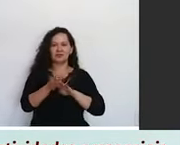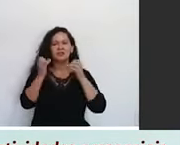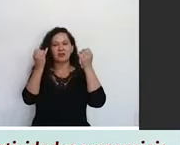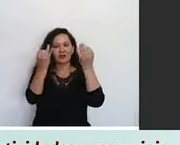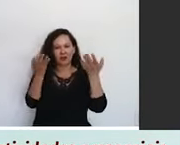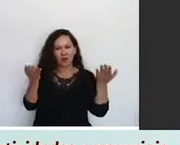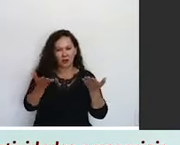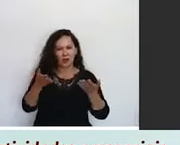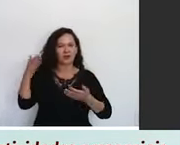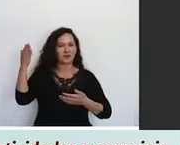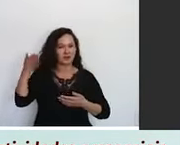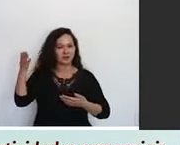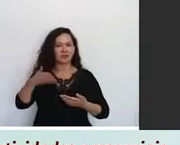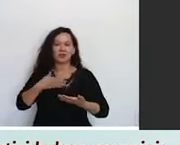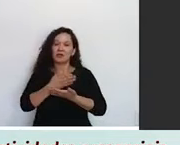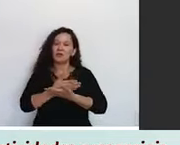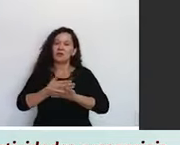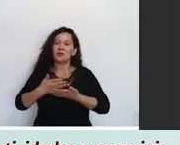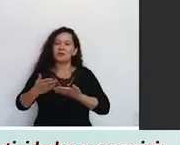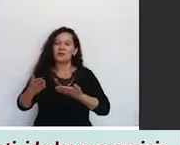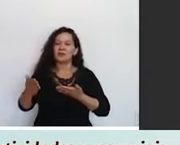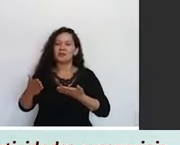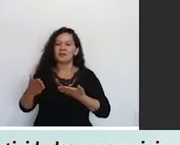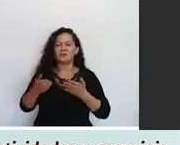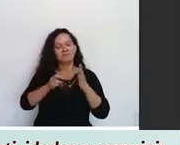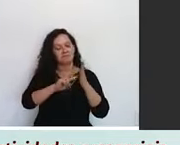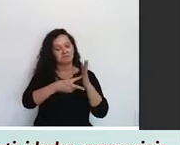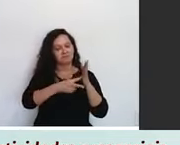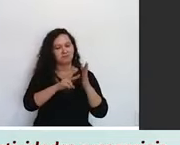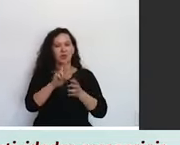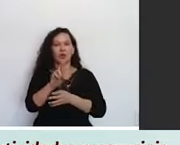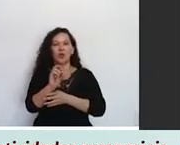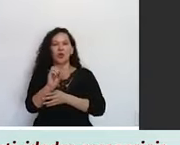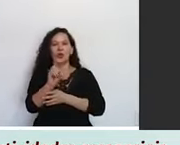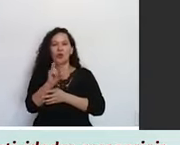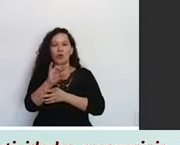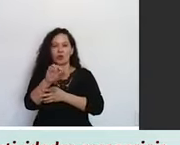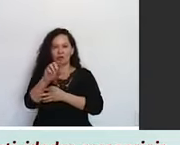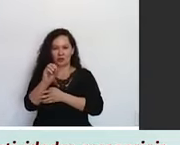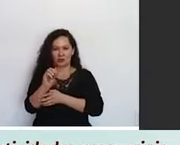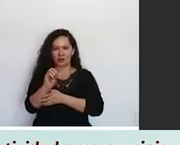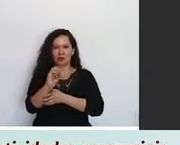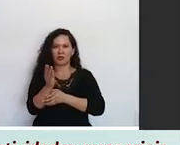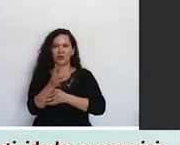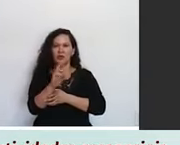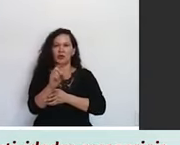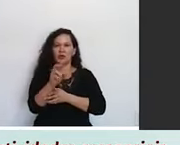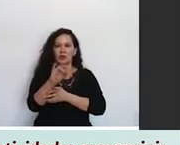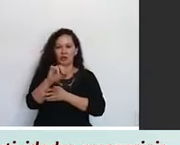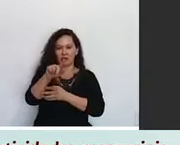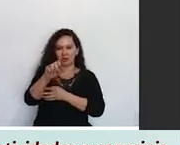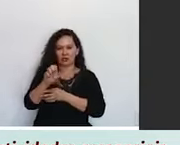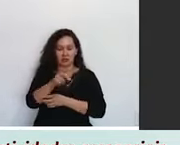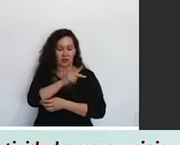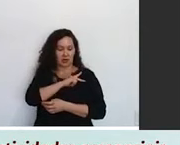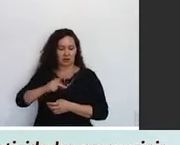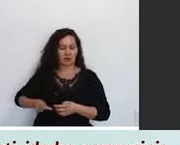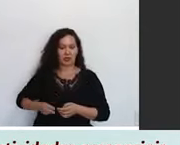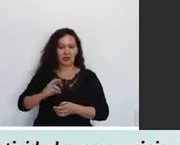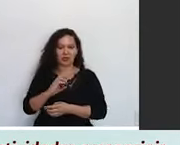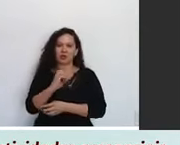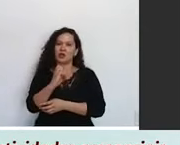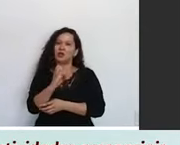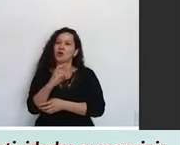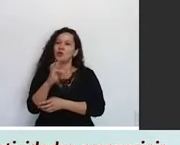quero começar apresentando o companheiro Rodrigo Rodrigues, que é o nosso presidente da CUT-DF, de quem eu tenho a honra de ser